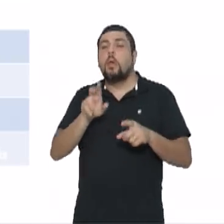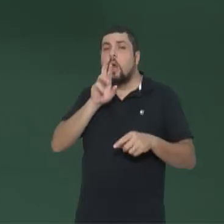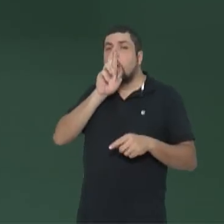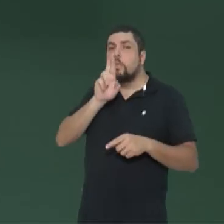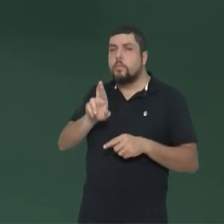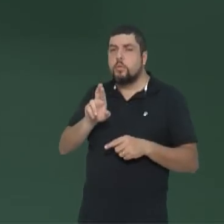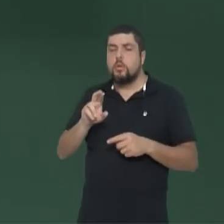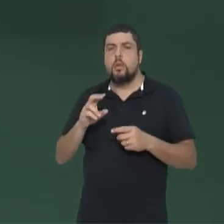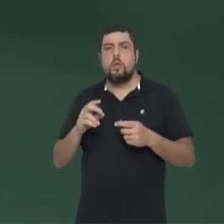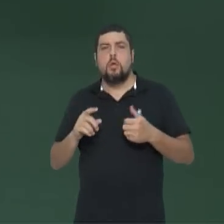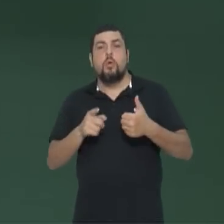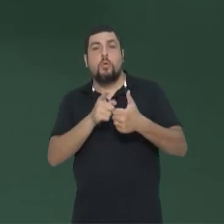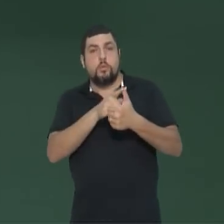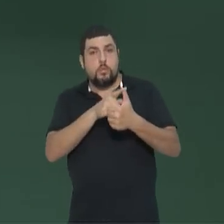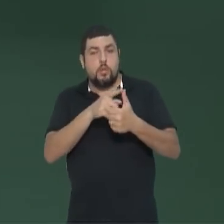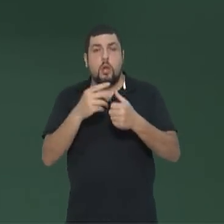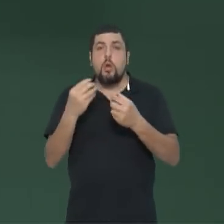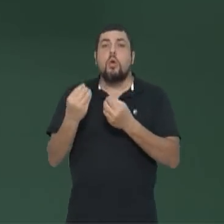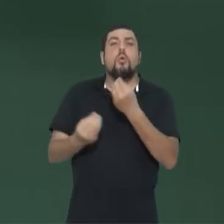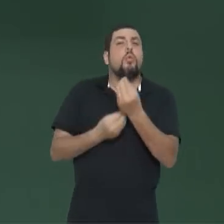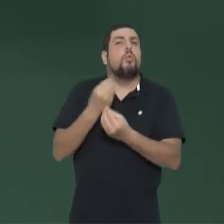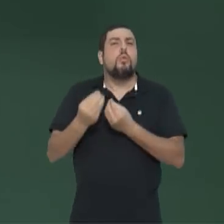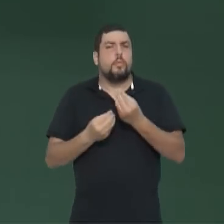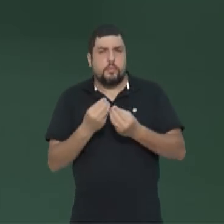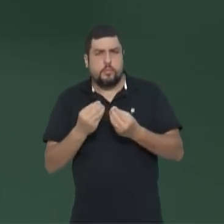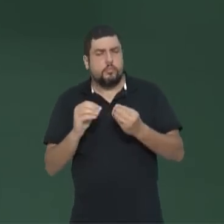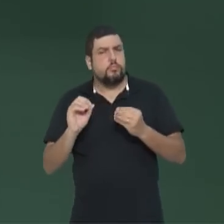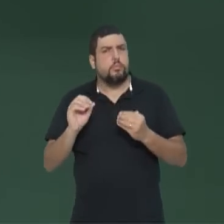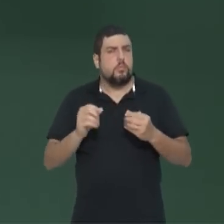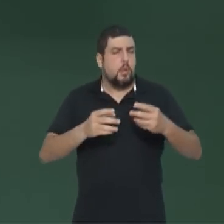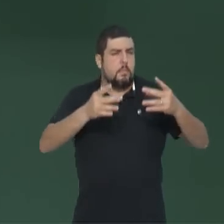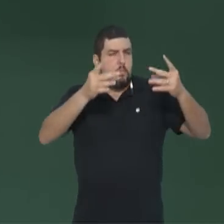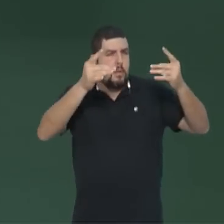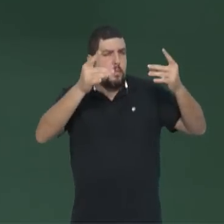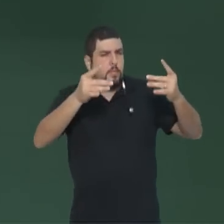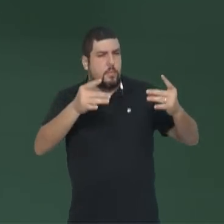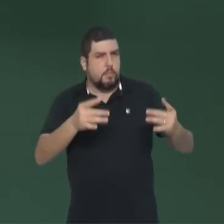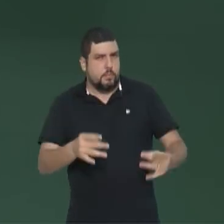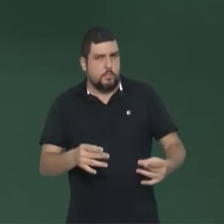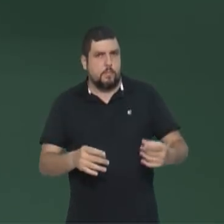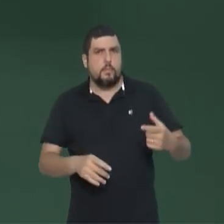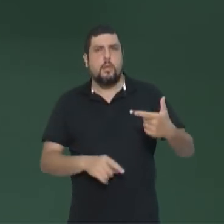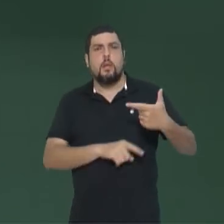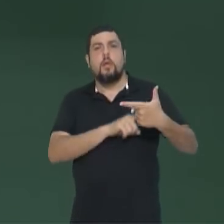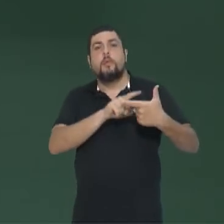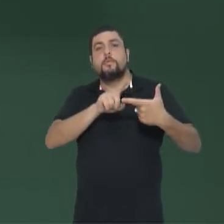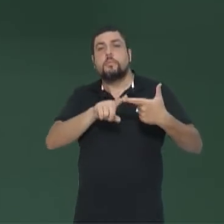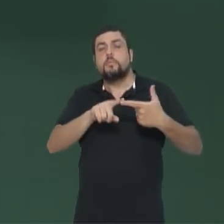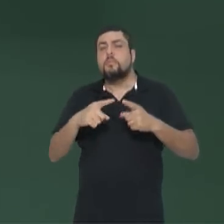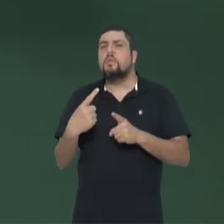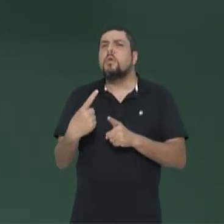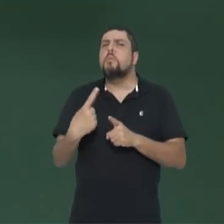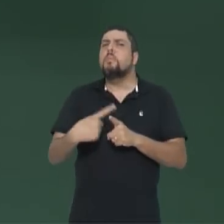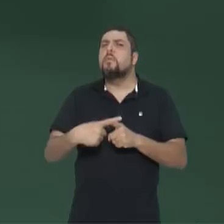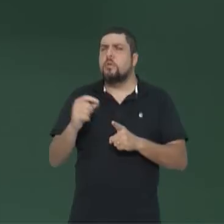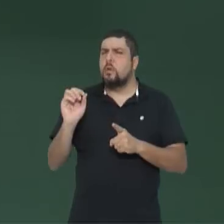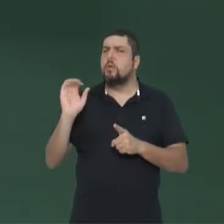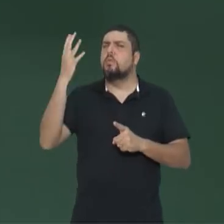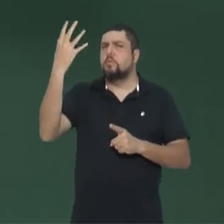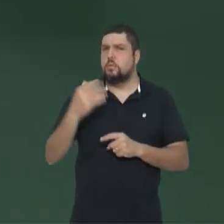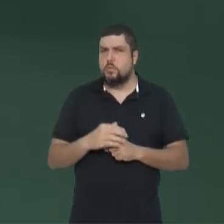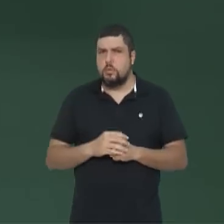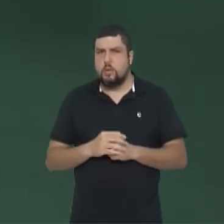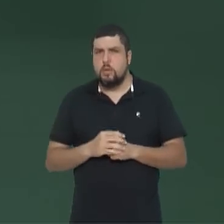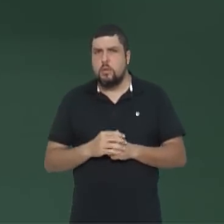O como aquilo aconteceu, então eu vou detalhar aquele como, dizer por que aconteceu, então eu posso